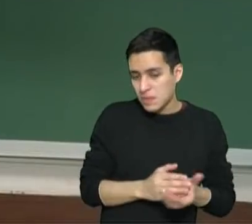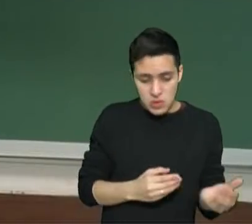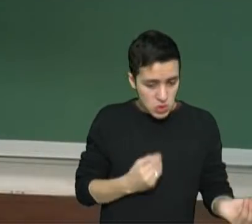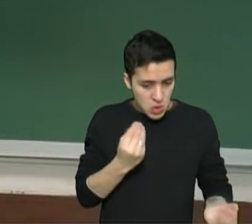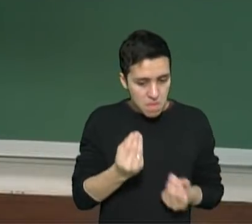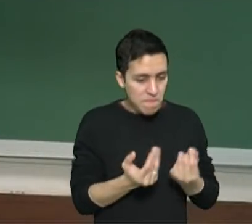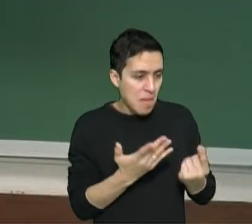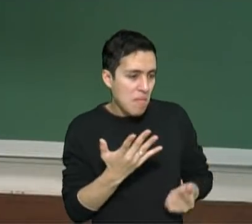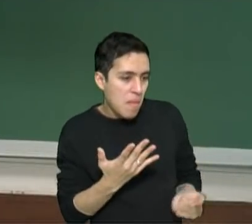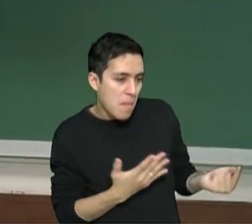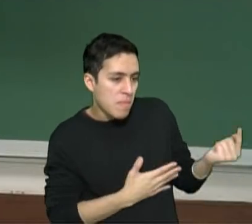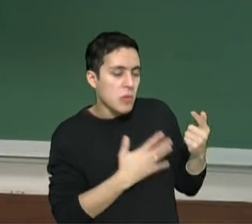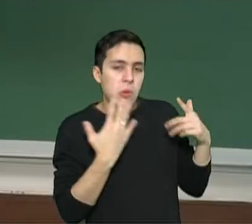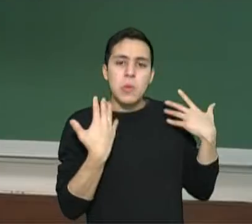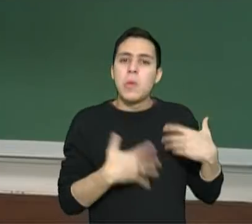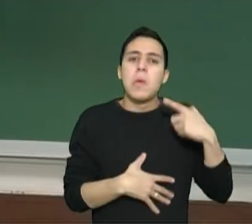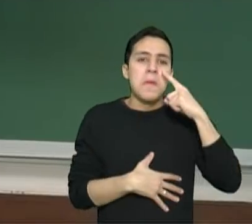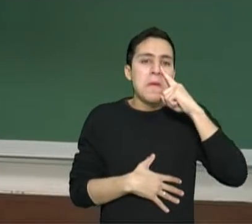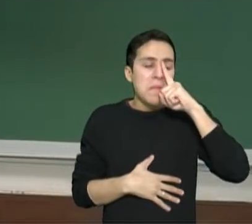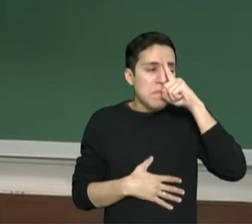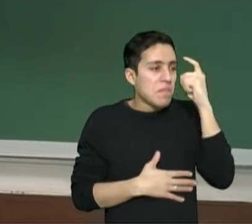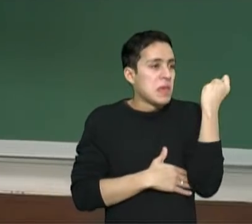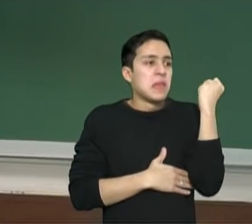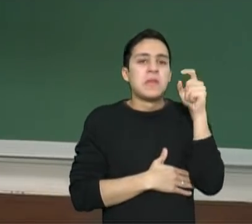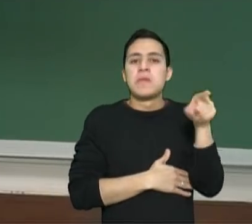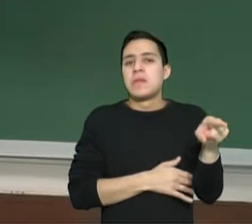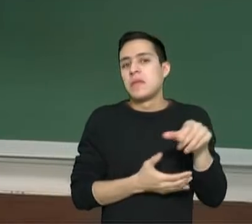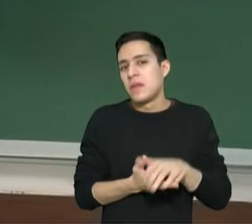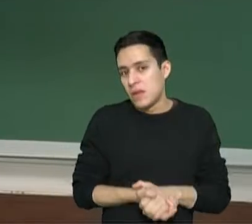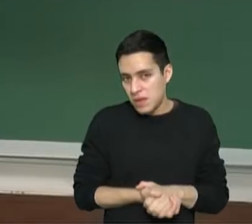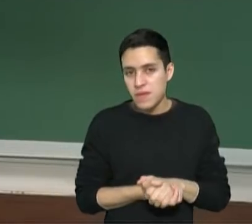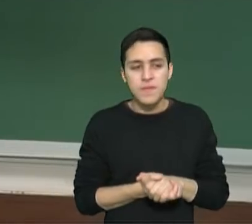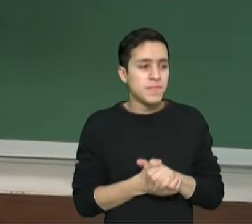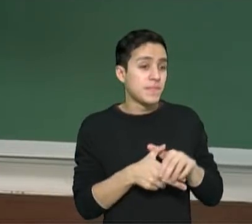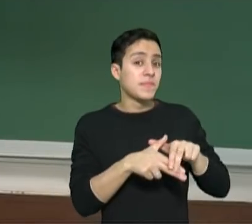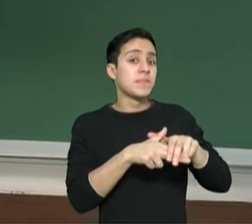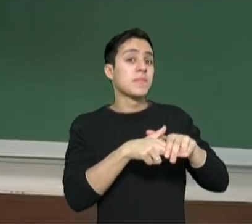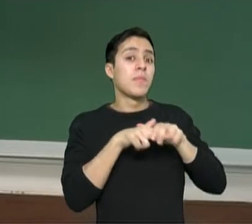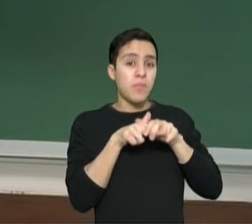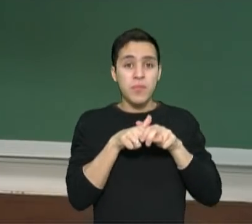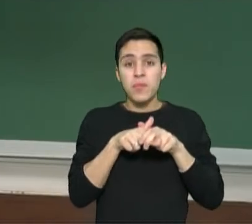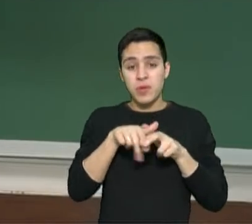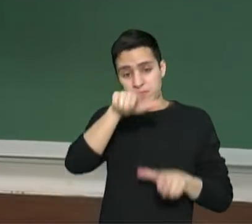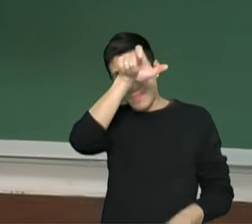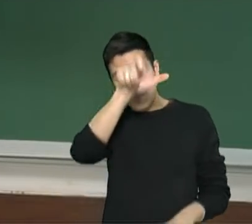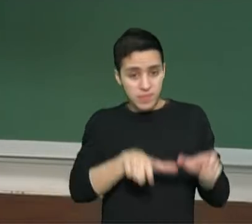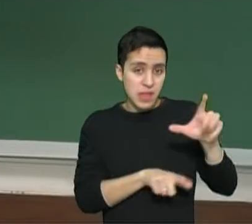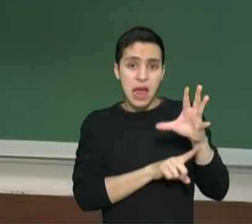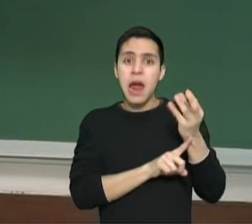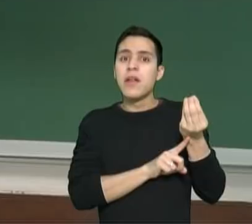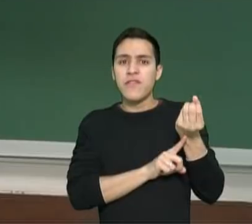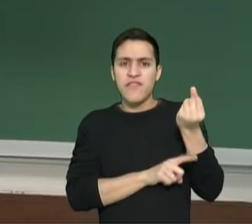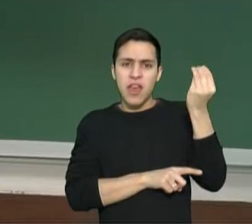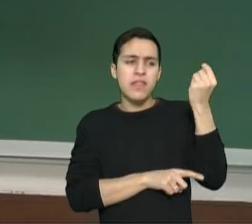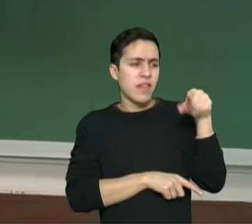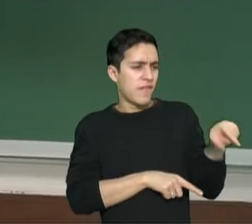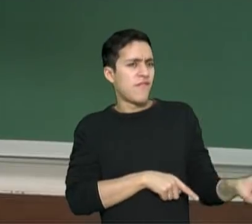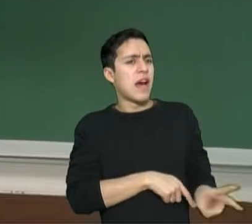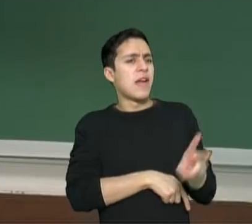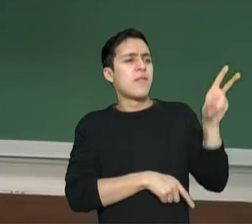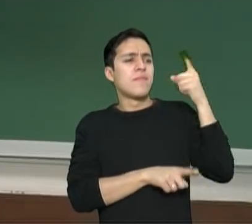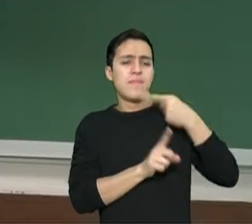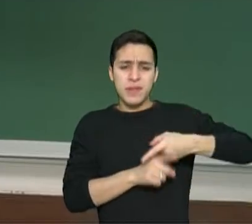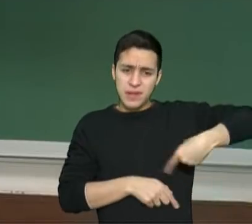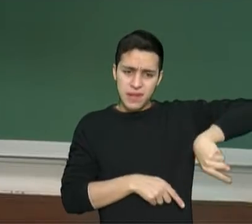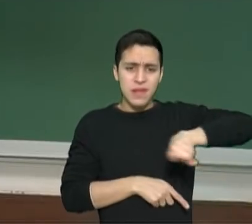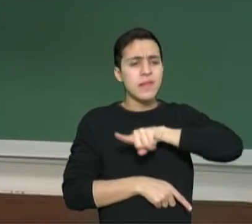tudo isso? Então, era um risco muito grande, né? Por isso, eles eram muito valorizados, né? E também pela importância que